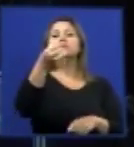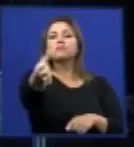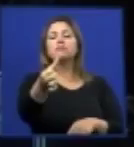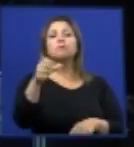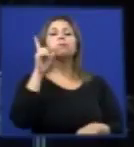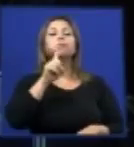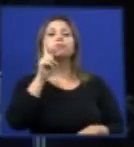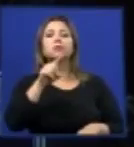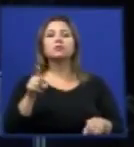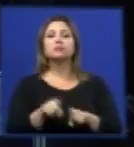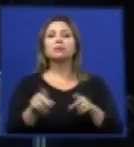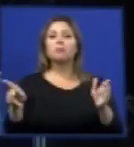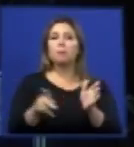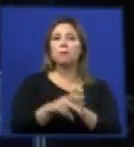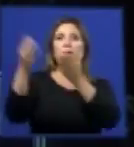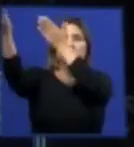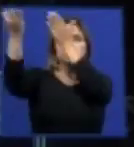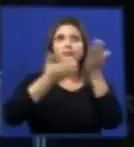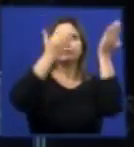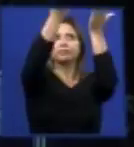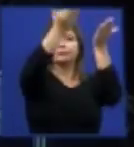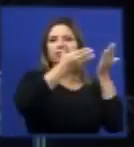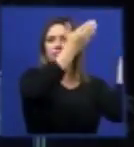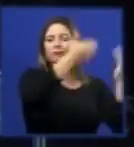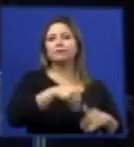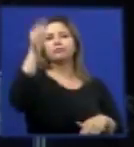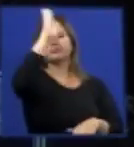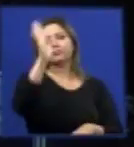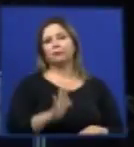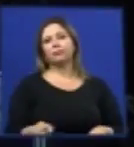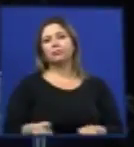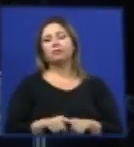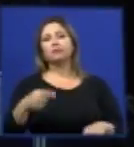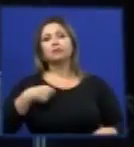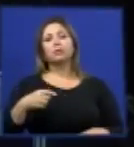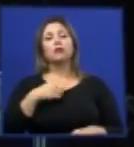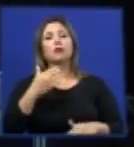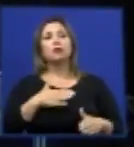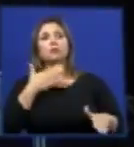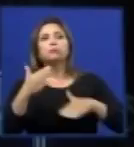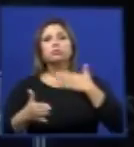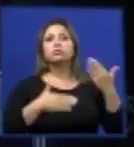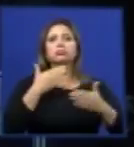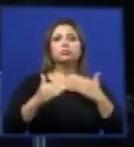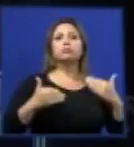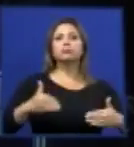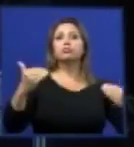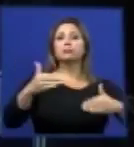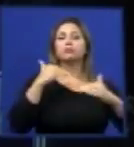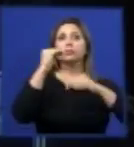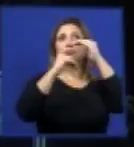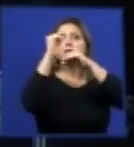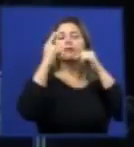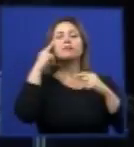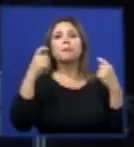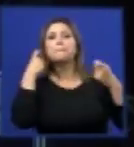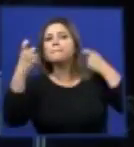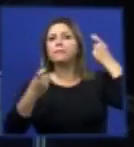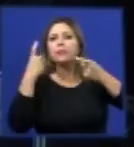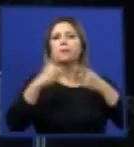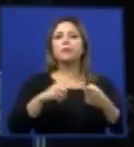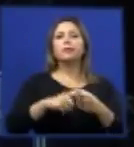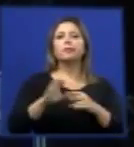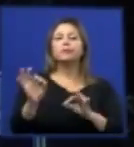Americanas São destinadas ao Brasil O temor do Ministério do Desenvolvimento é que um eventual ou a permanência das